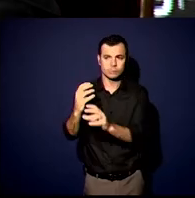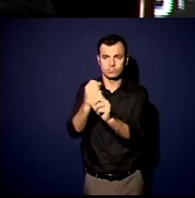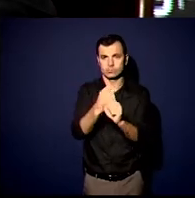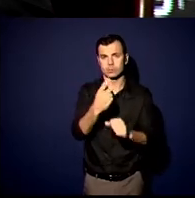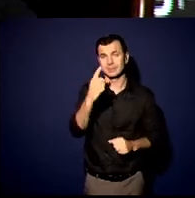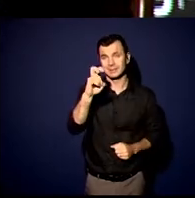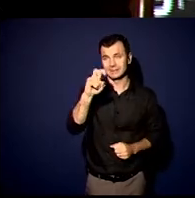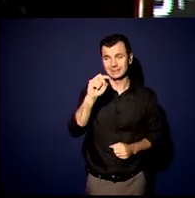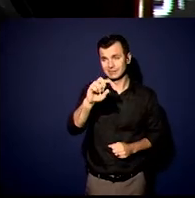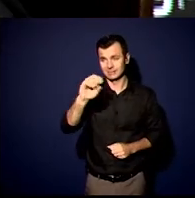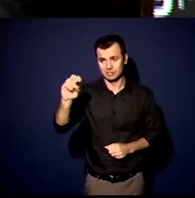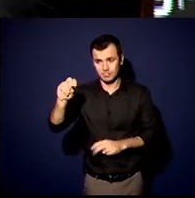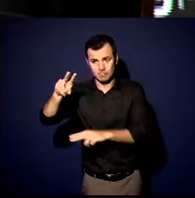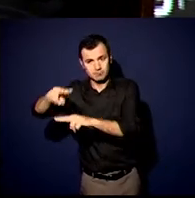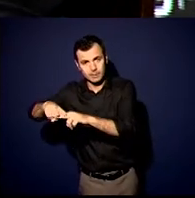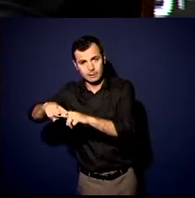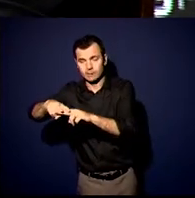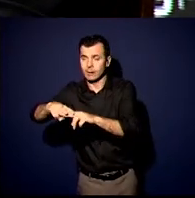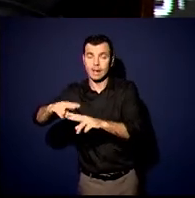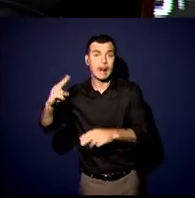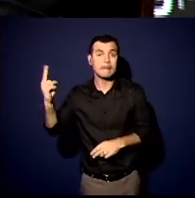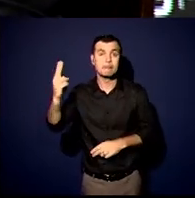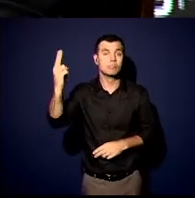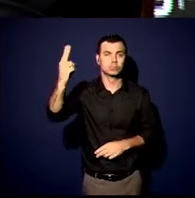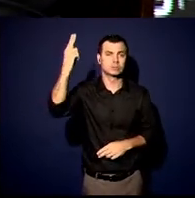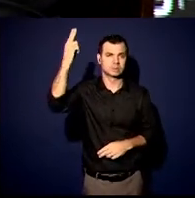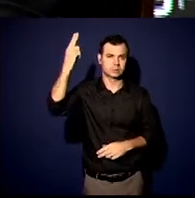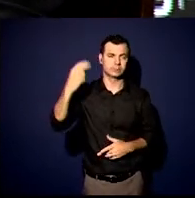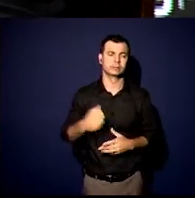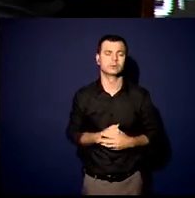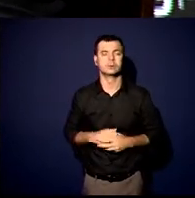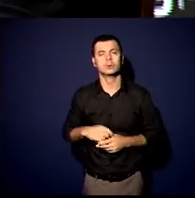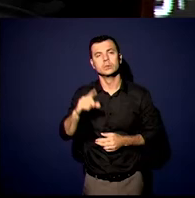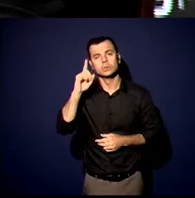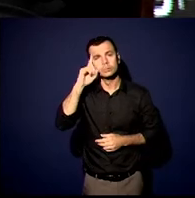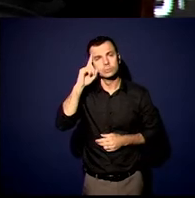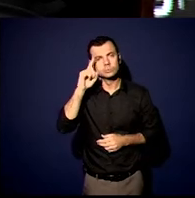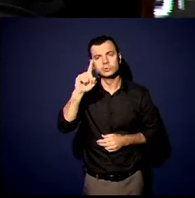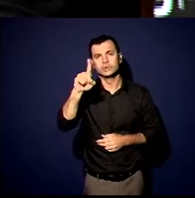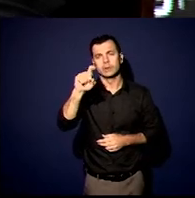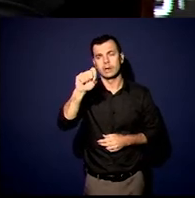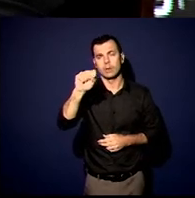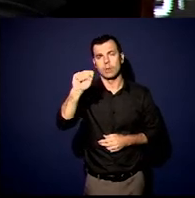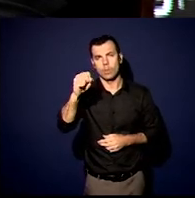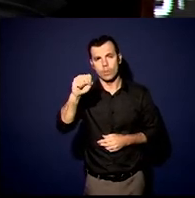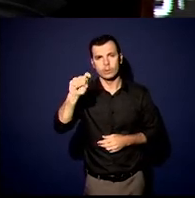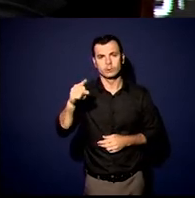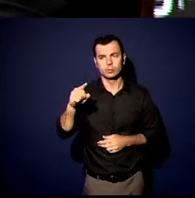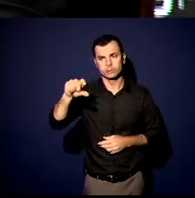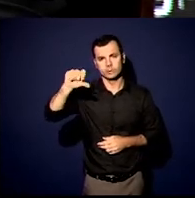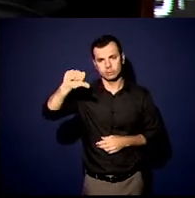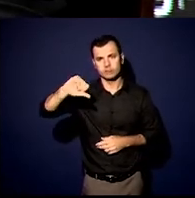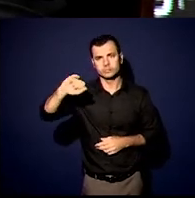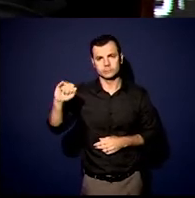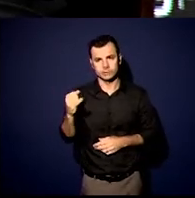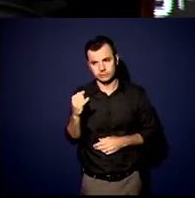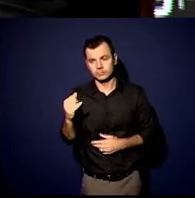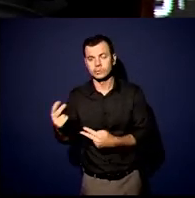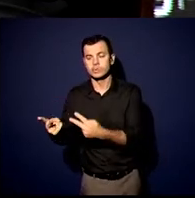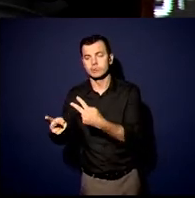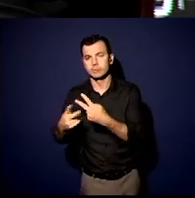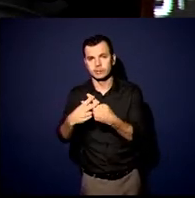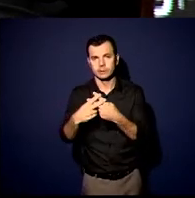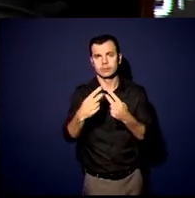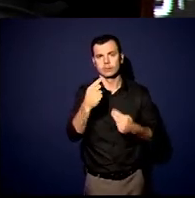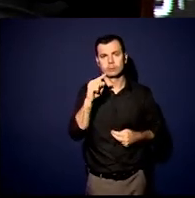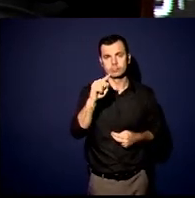ponto é isso rigorosamente impossível nós no dia 8 e 9 de Janeiro efetuamos 1.500 prisões